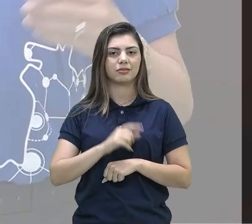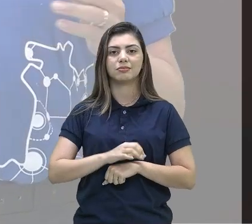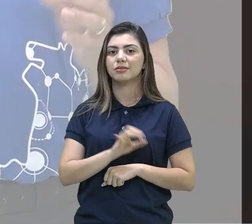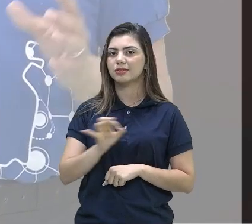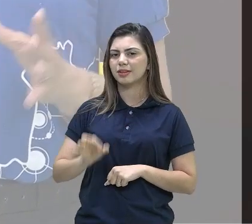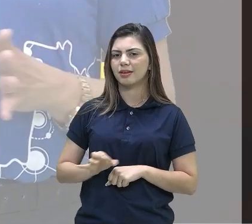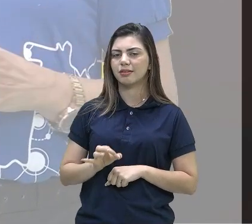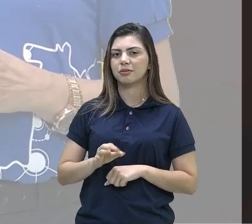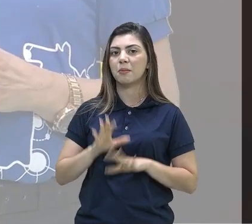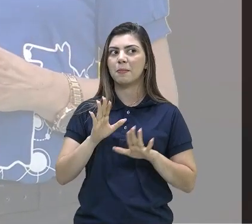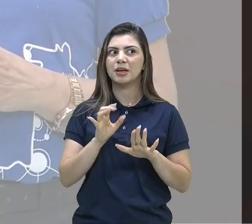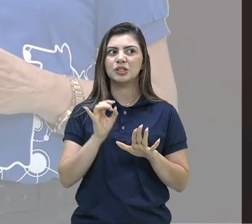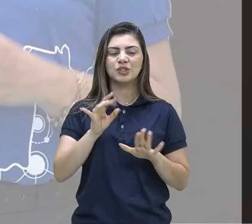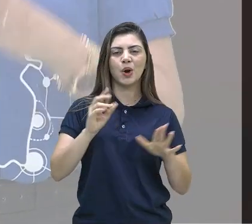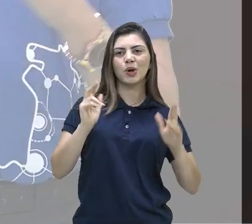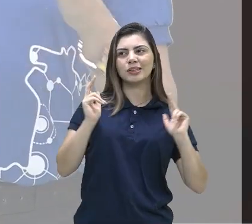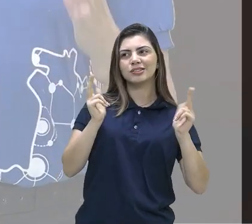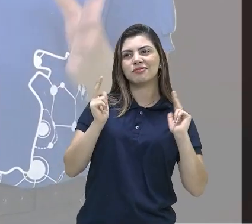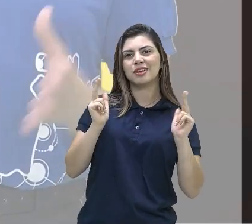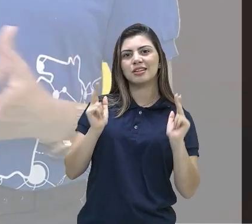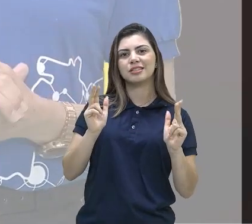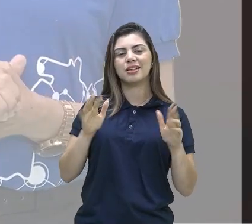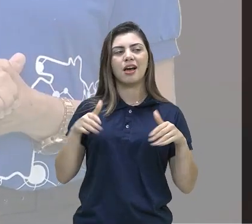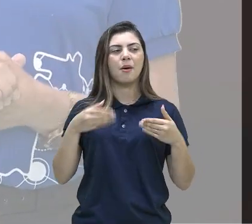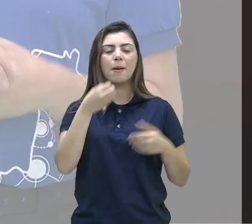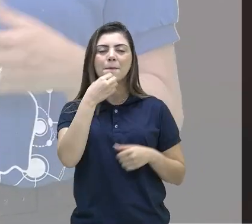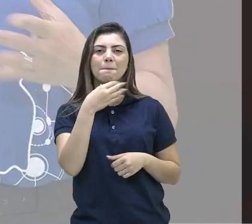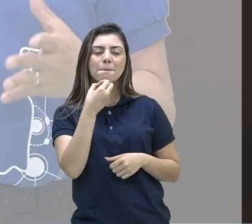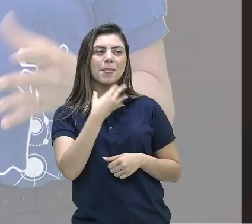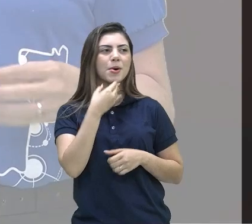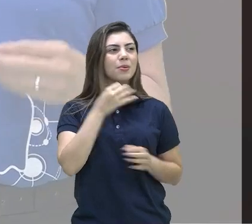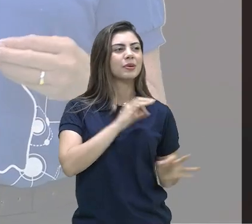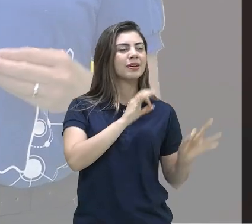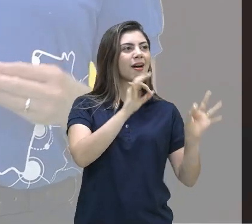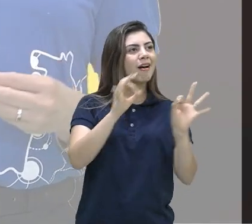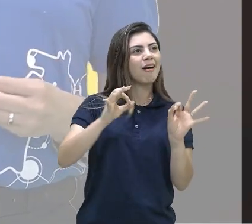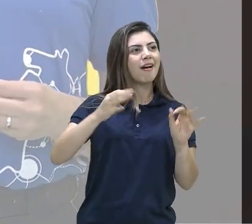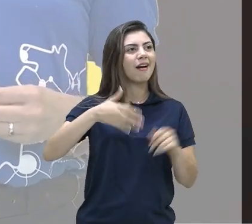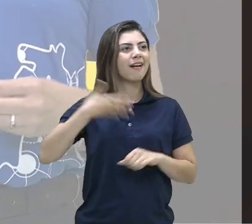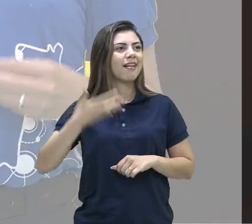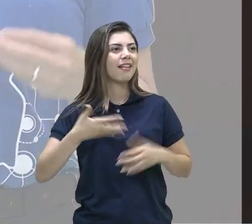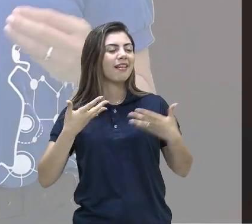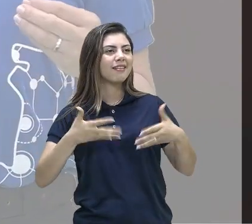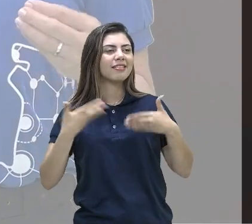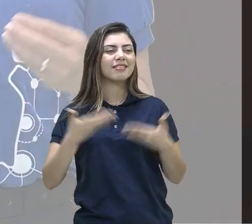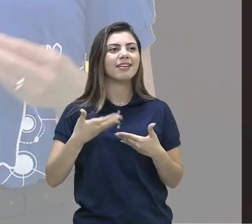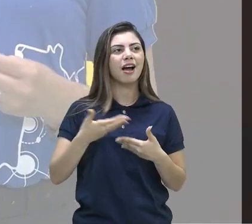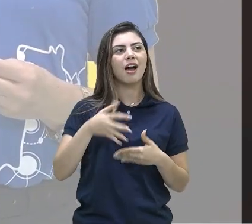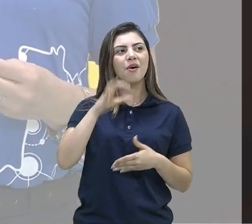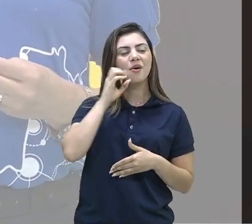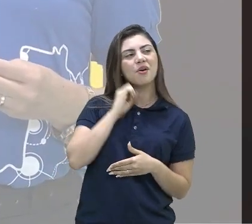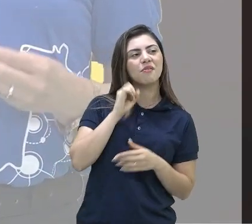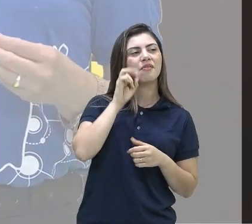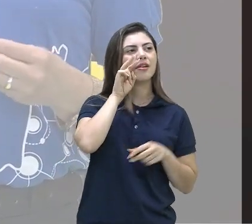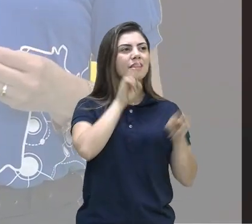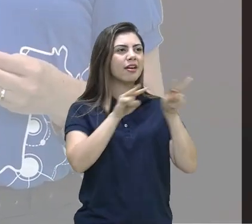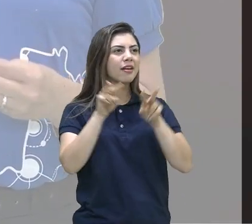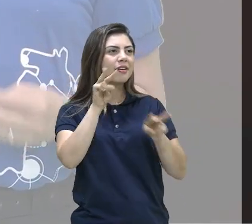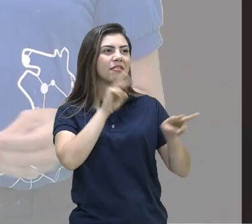Exatamente. Não é só diversão, é muito bom ver, ouvir, se